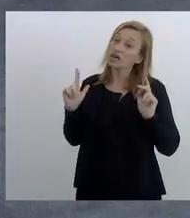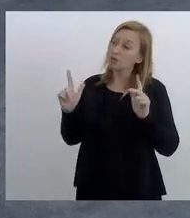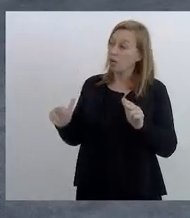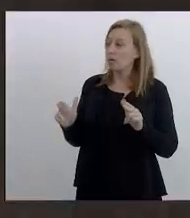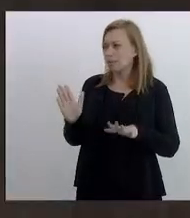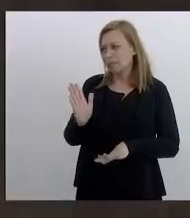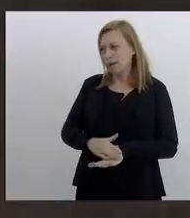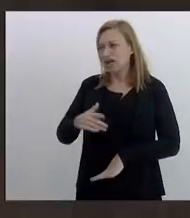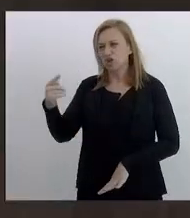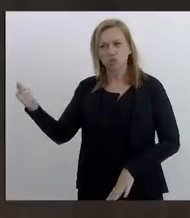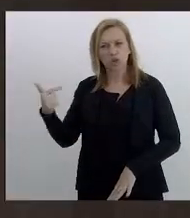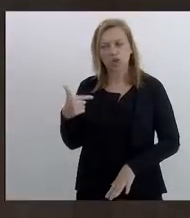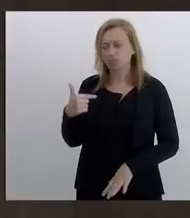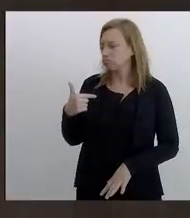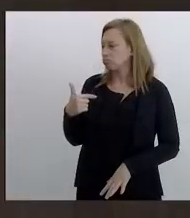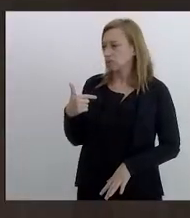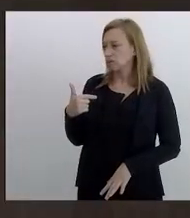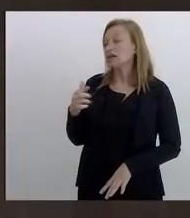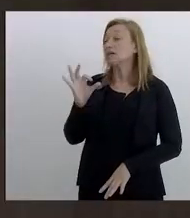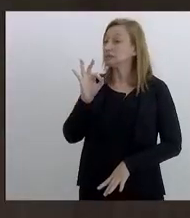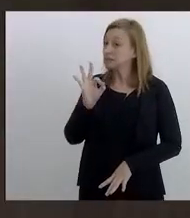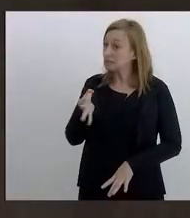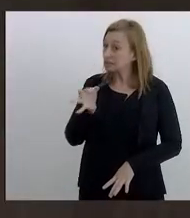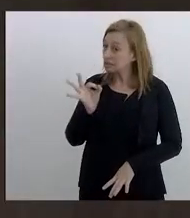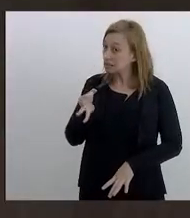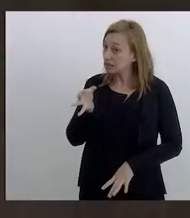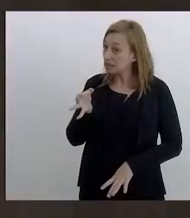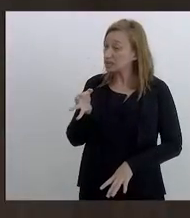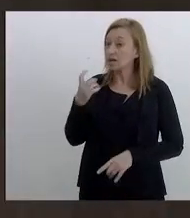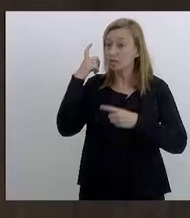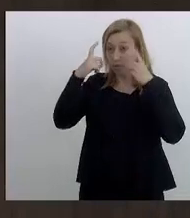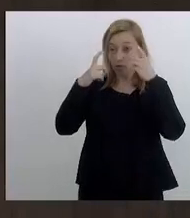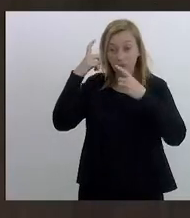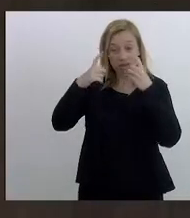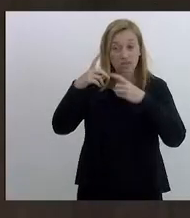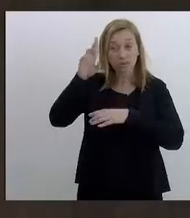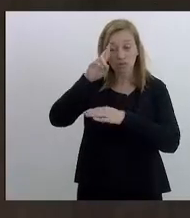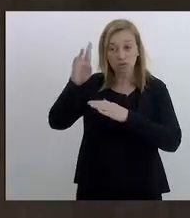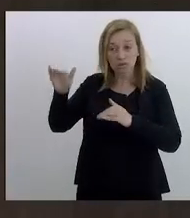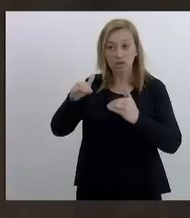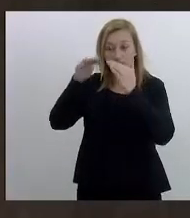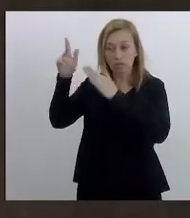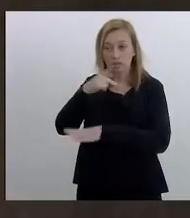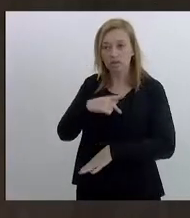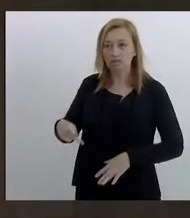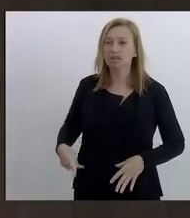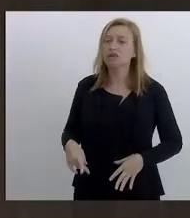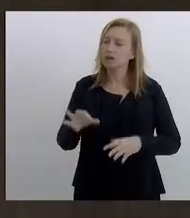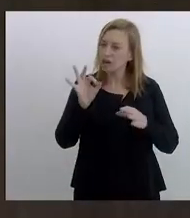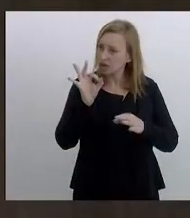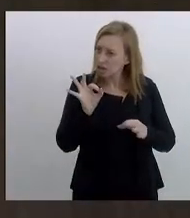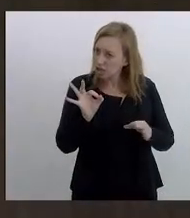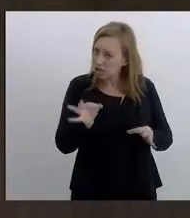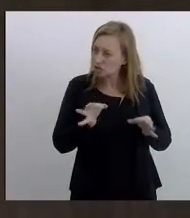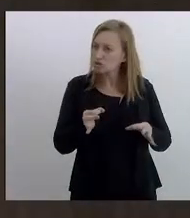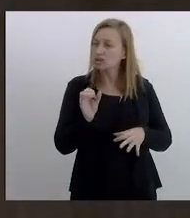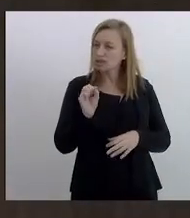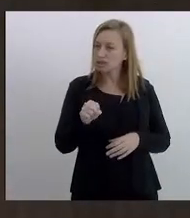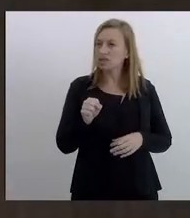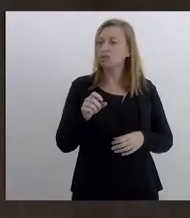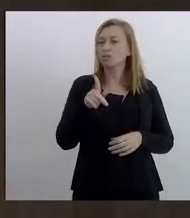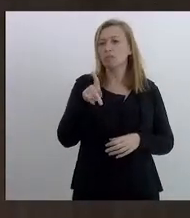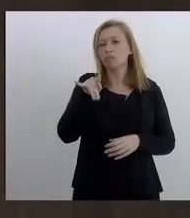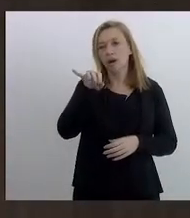tem. Tenho certeza que a irritação de Vossa Excelência, e que ela é justa, é com o Paulo Guedes.